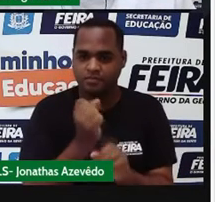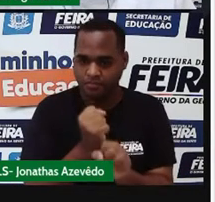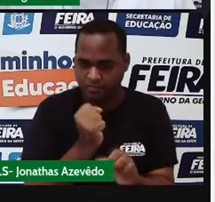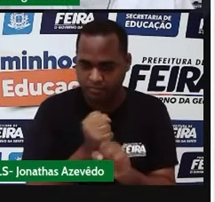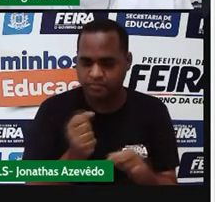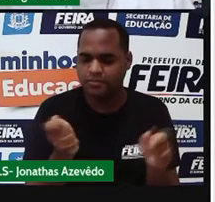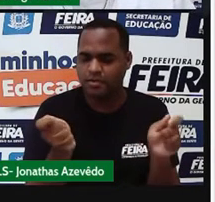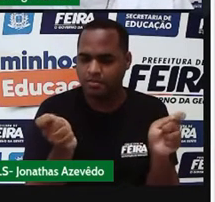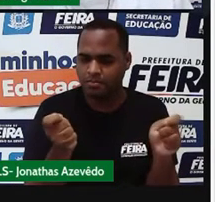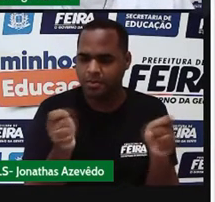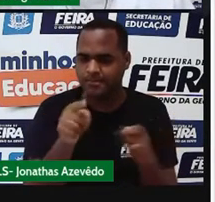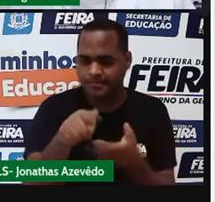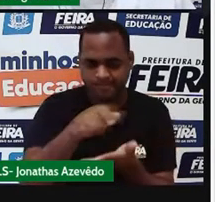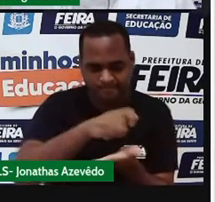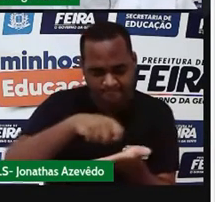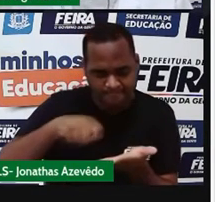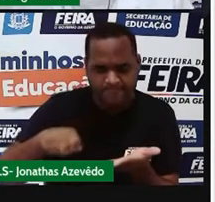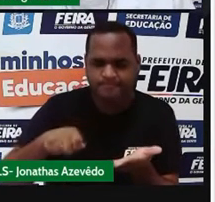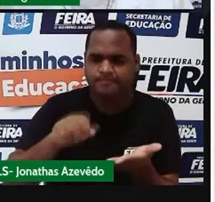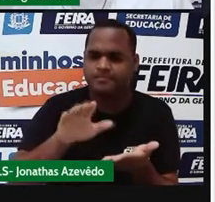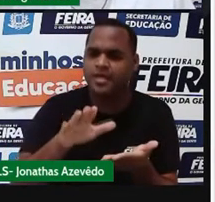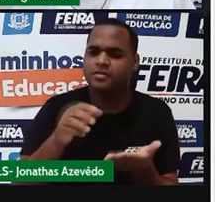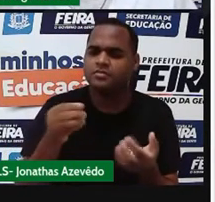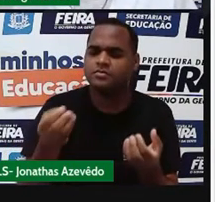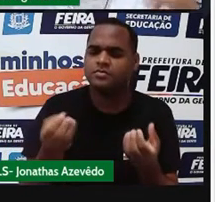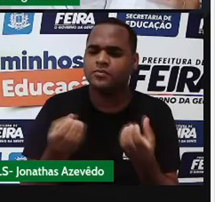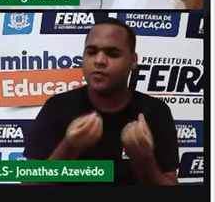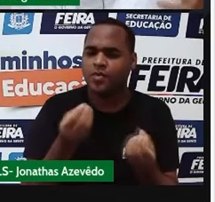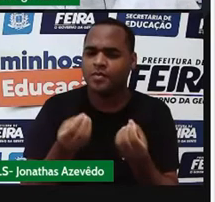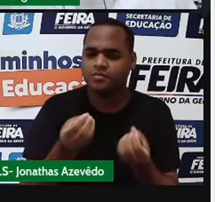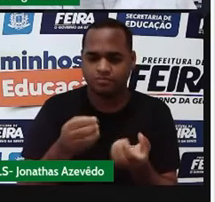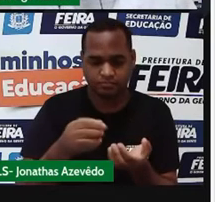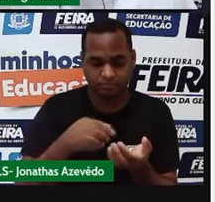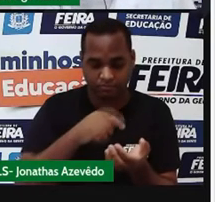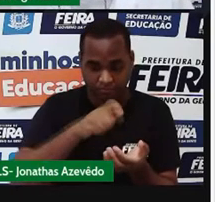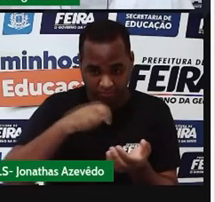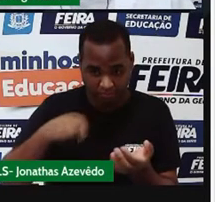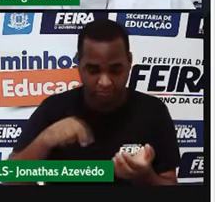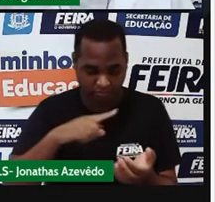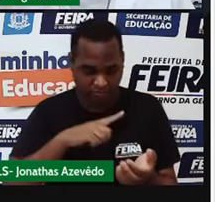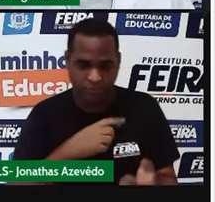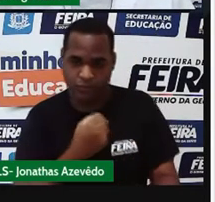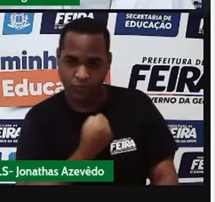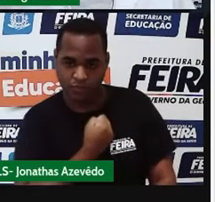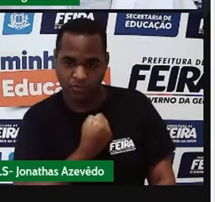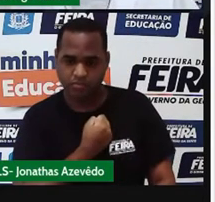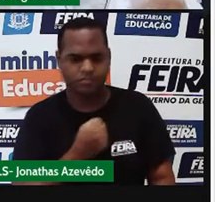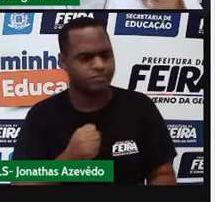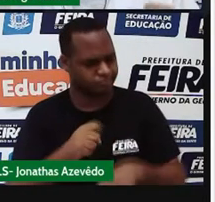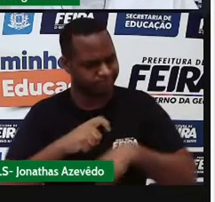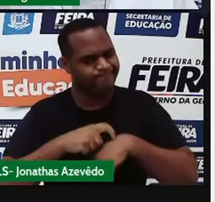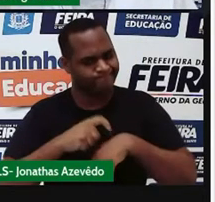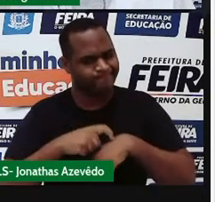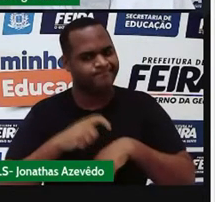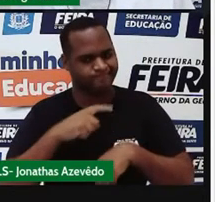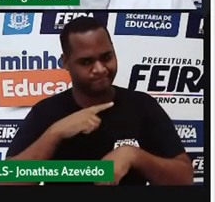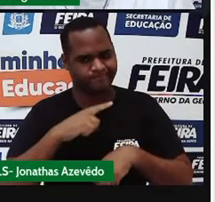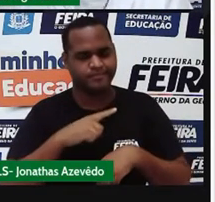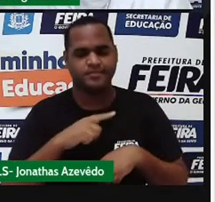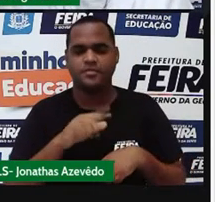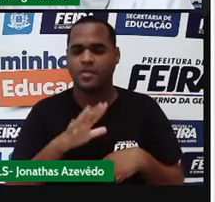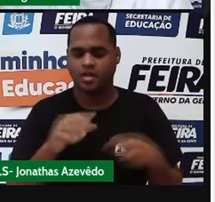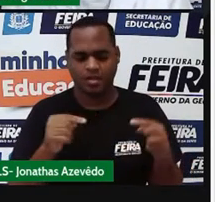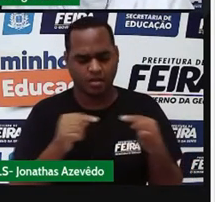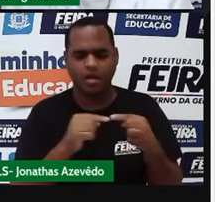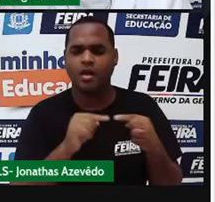pode ser escrito claro que escreveu esse número vai levar um tempinho para você escrever tá bom esse número